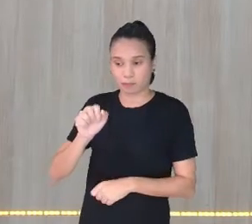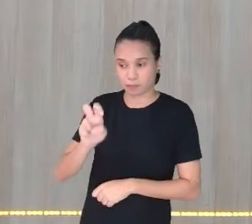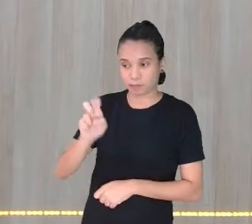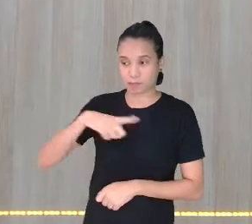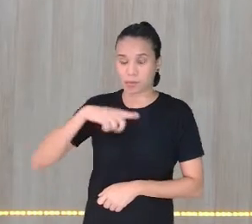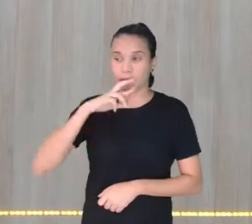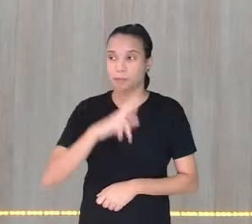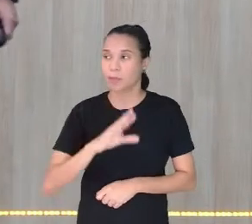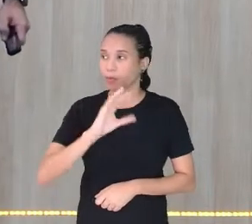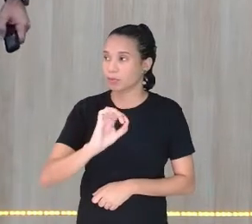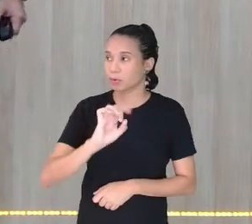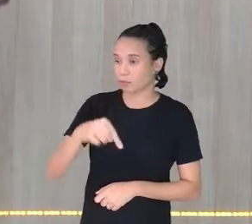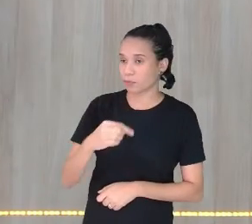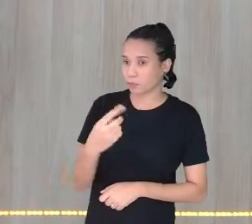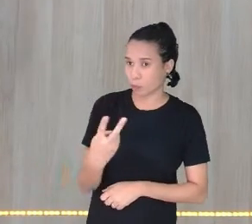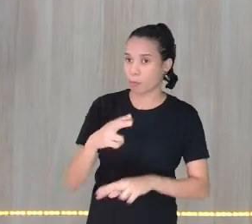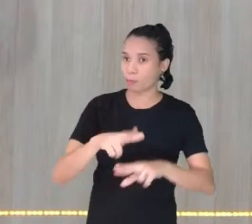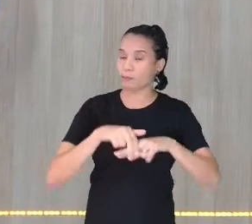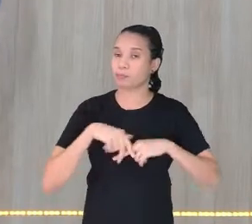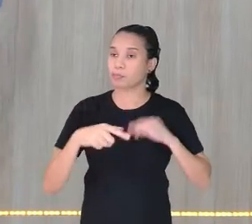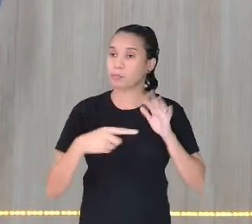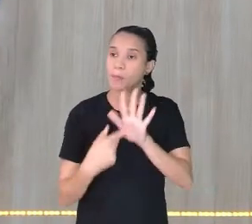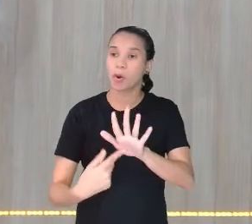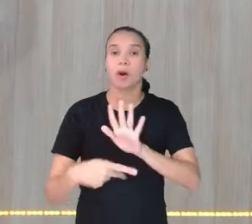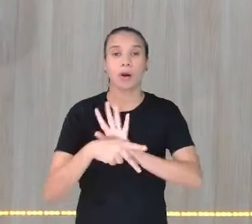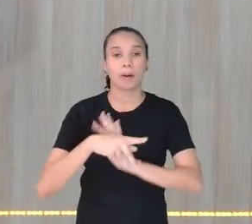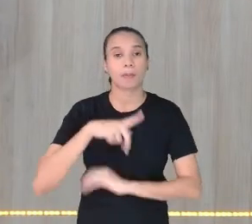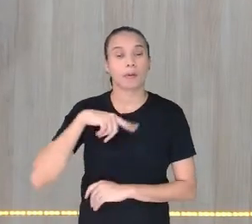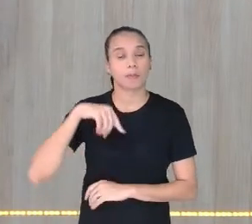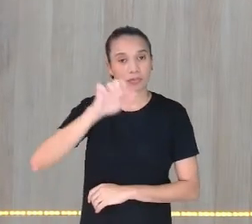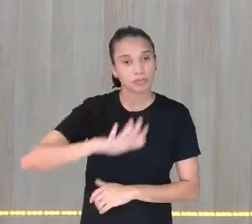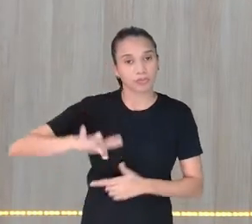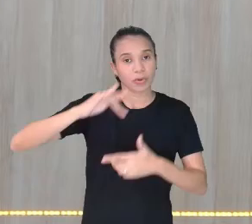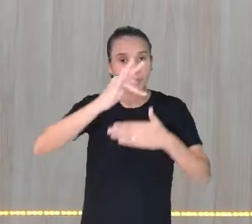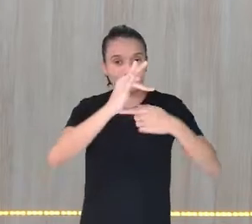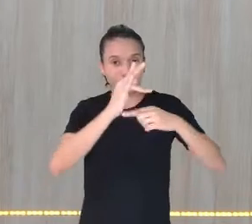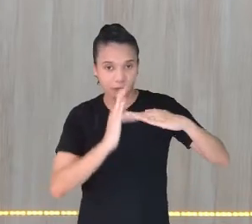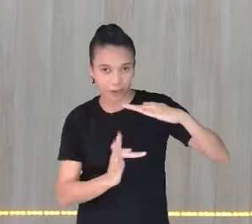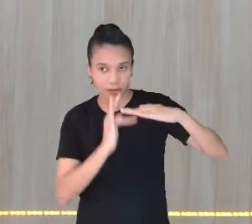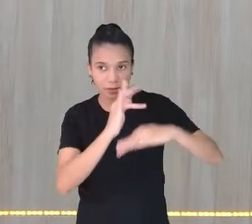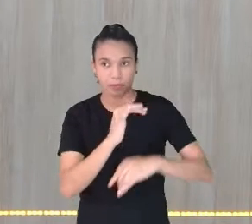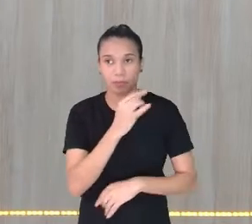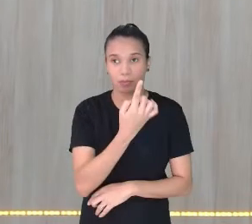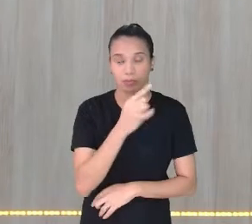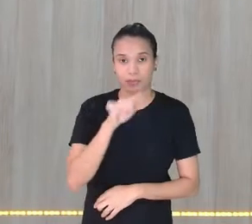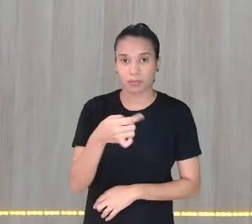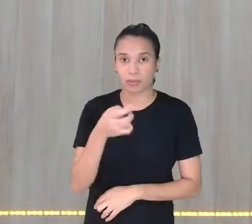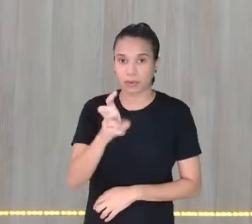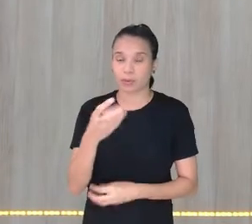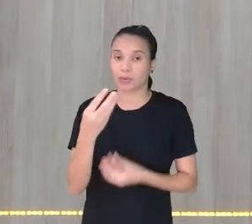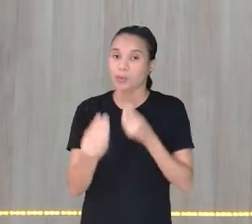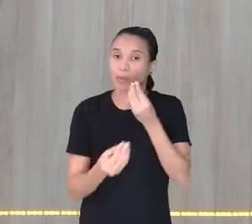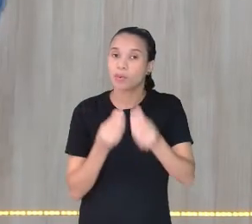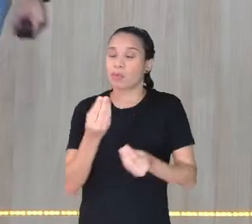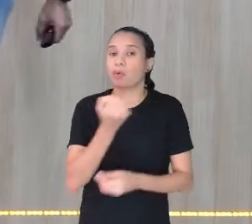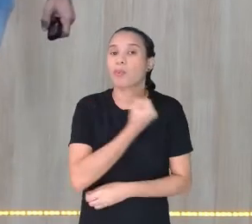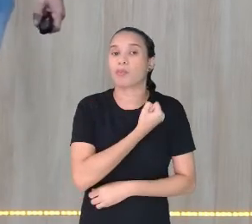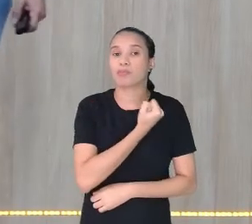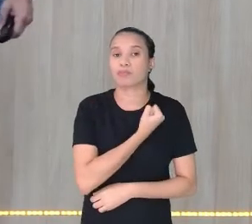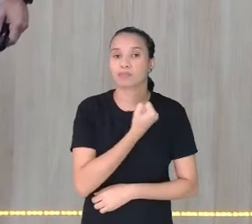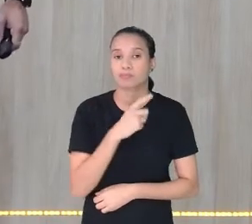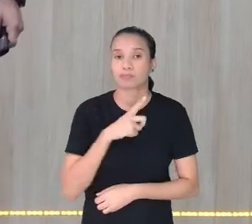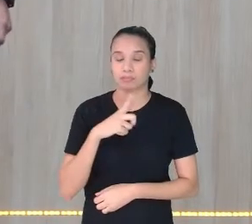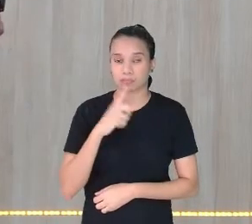igual a 0,2. Então, eu representei aí a fração 1/5 na forma de um número